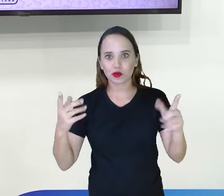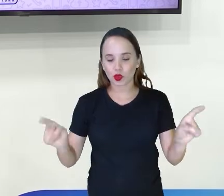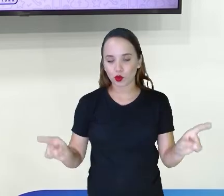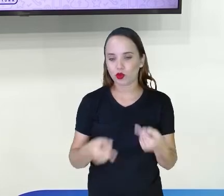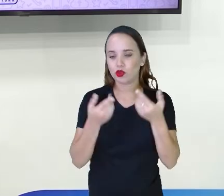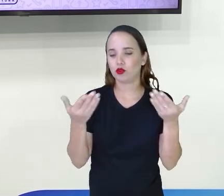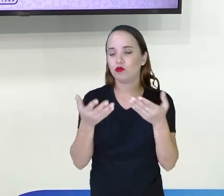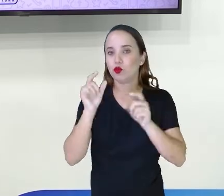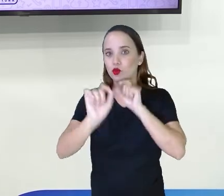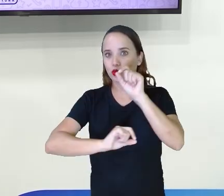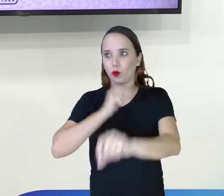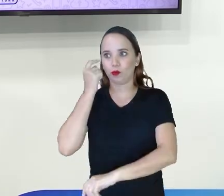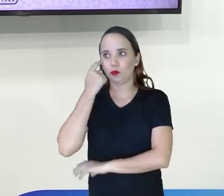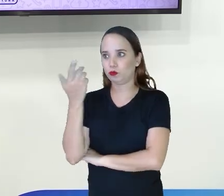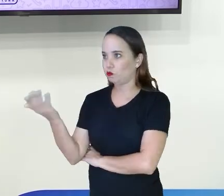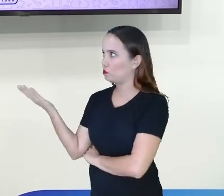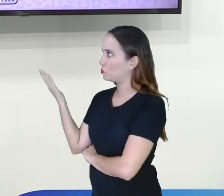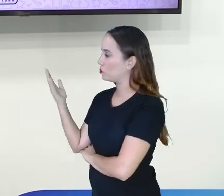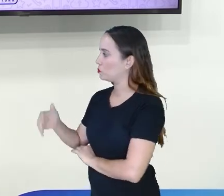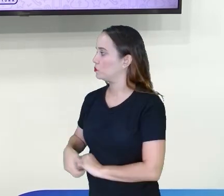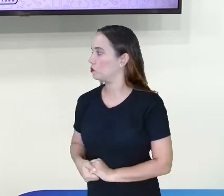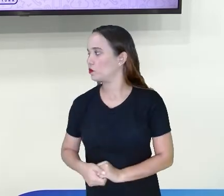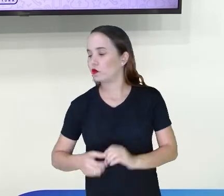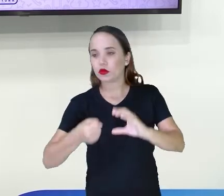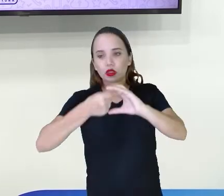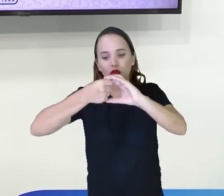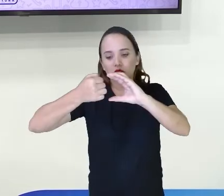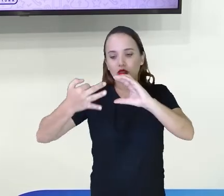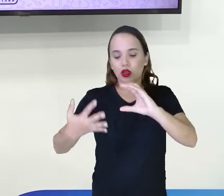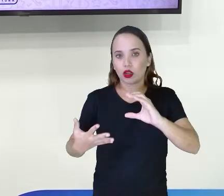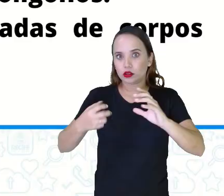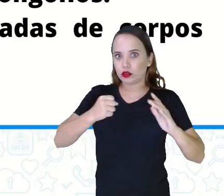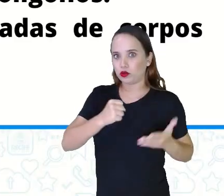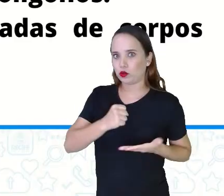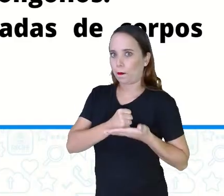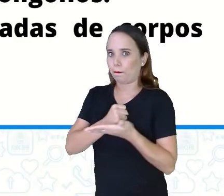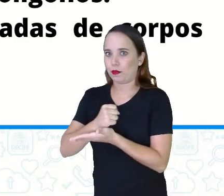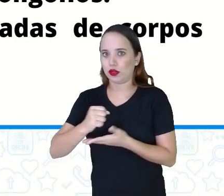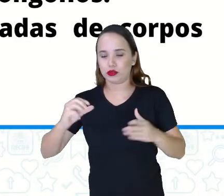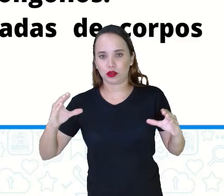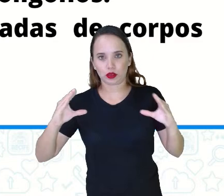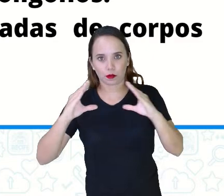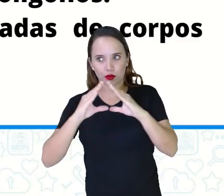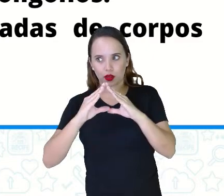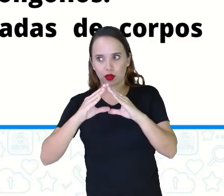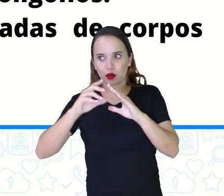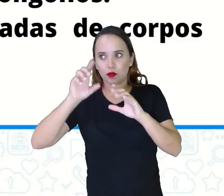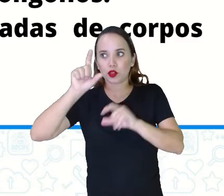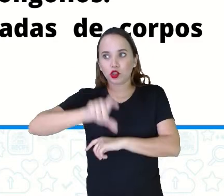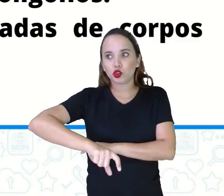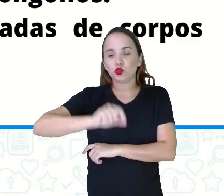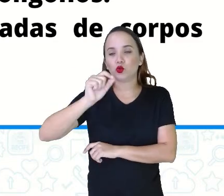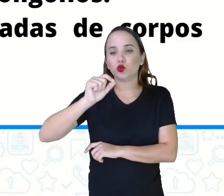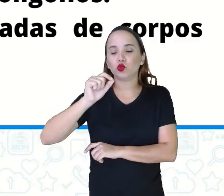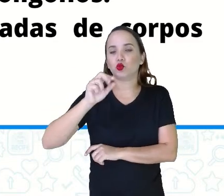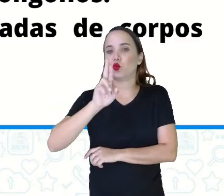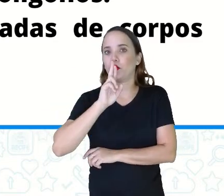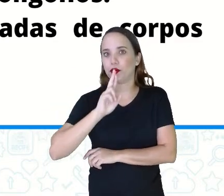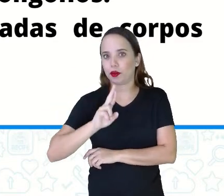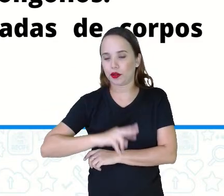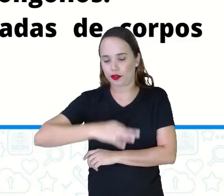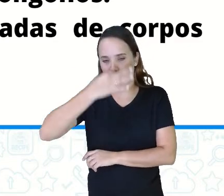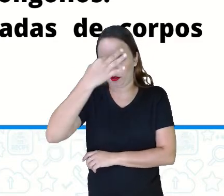seguinte: sobre as características básicas de uma pirâmide, marque a